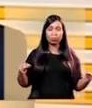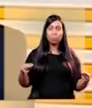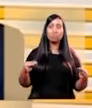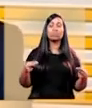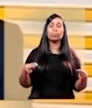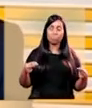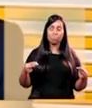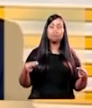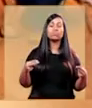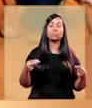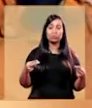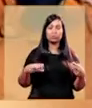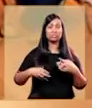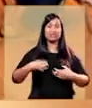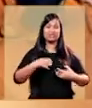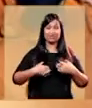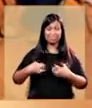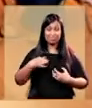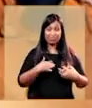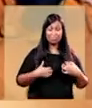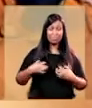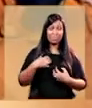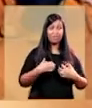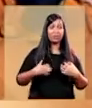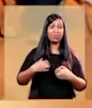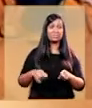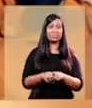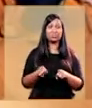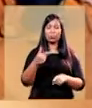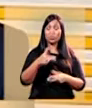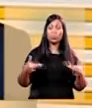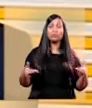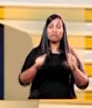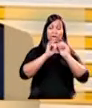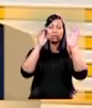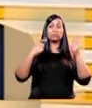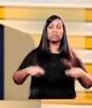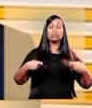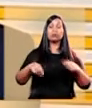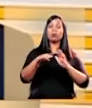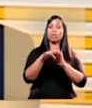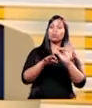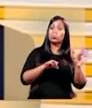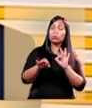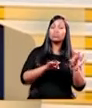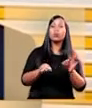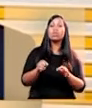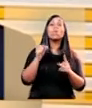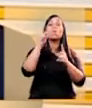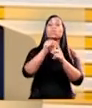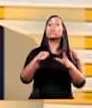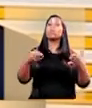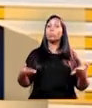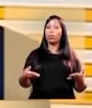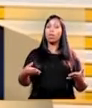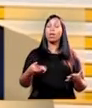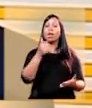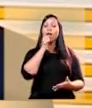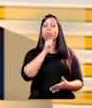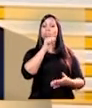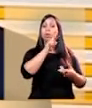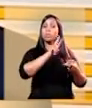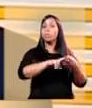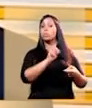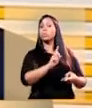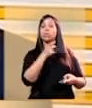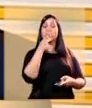isso, né? Esse estado de desespero, né? Exatamente. Então, e outra, né? Nós deixar bem claro que esse projeto visa exatamente a despenalizar essa mãe.